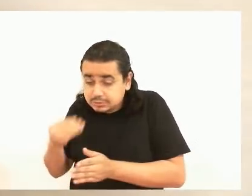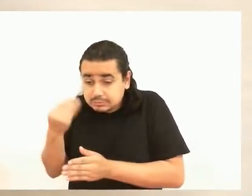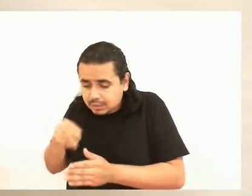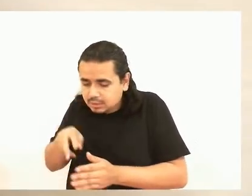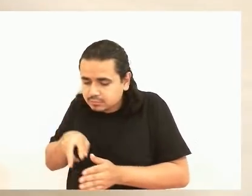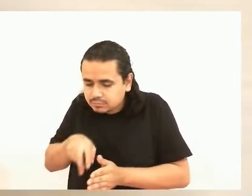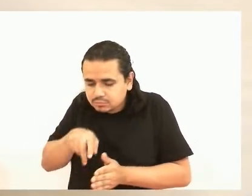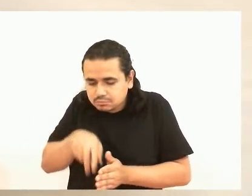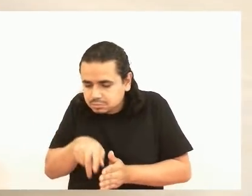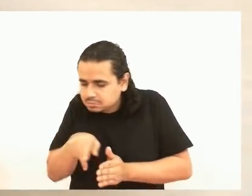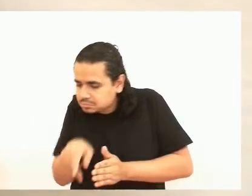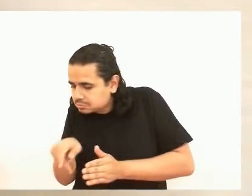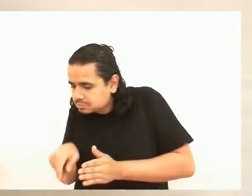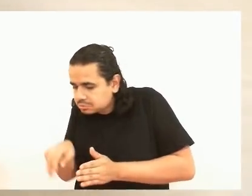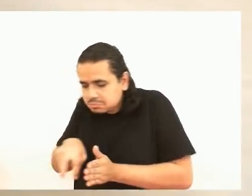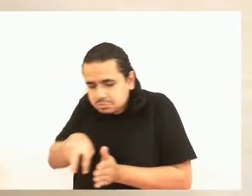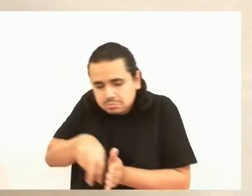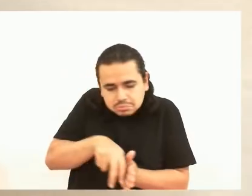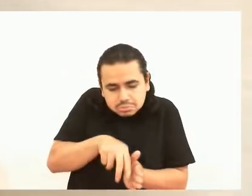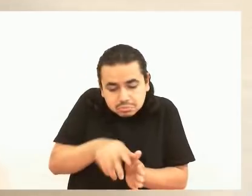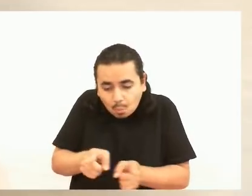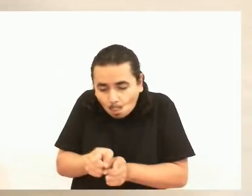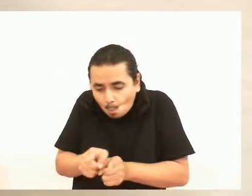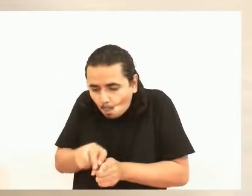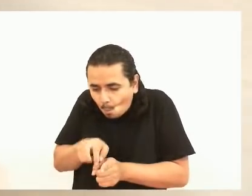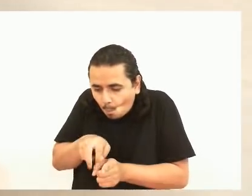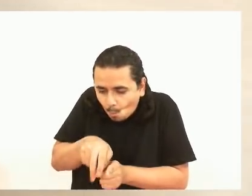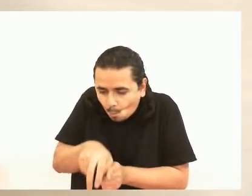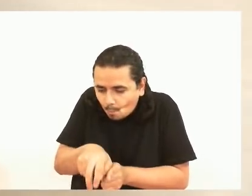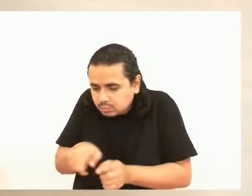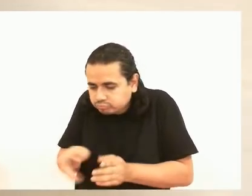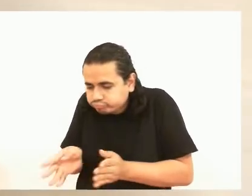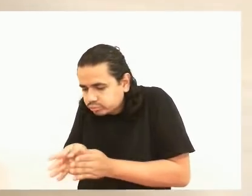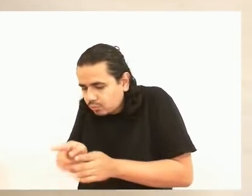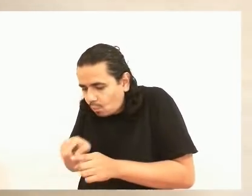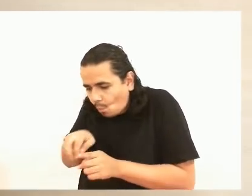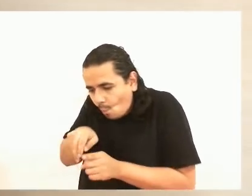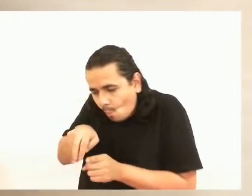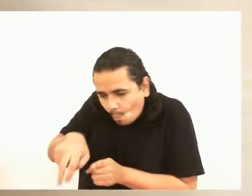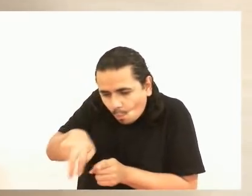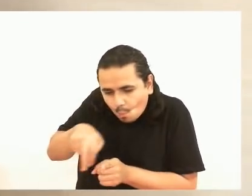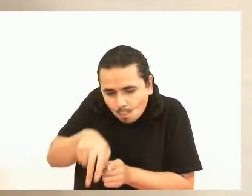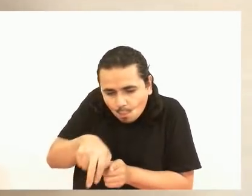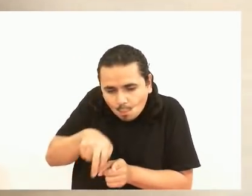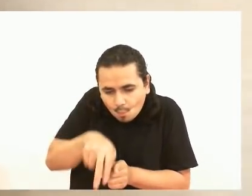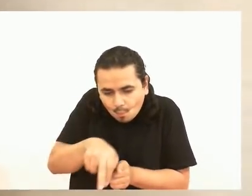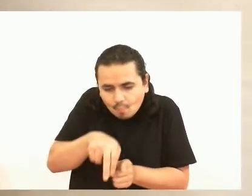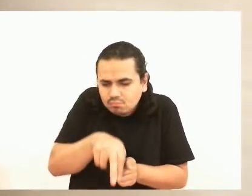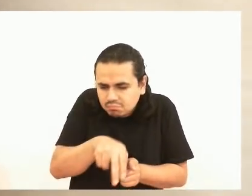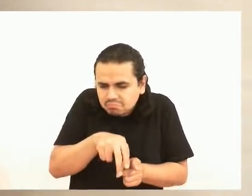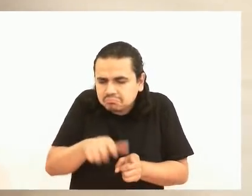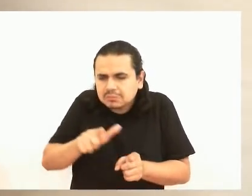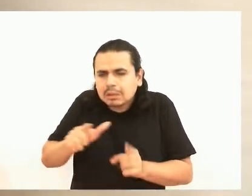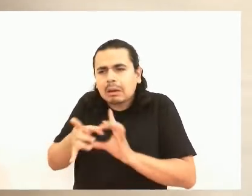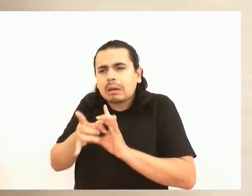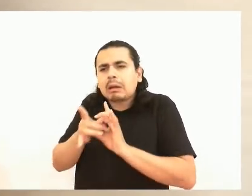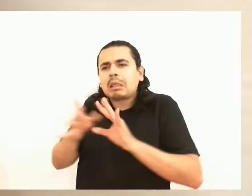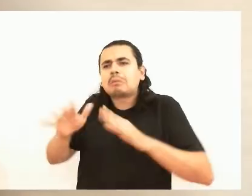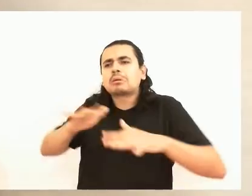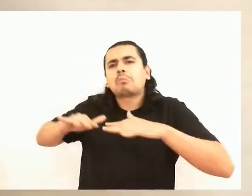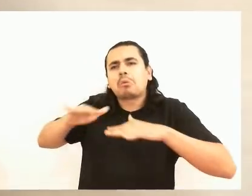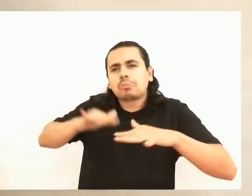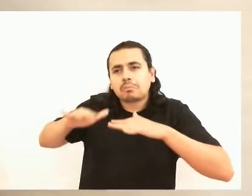movimento nesse espaço vazio da casa olha que cadeira legal nesse espaço vazio da cadeira essa liberdade de